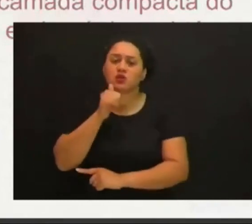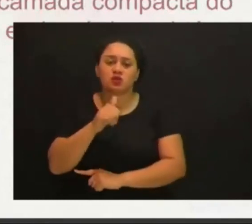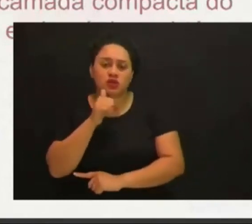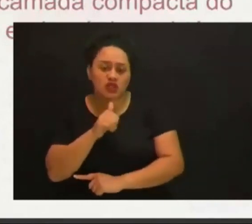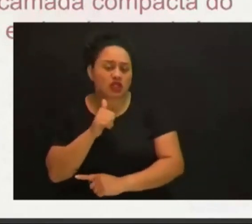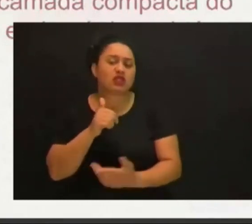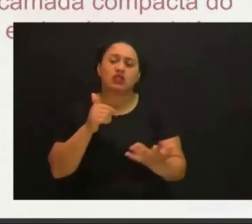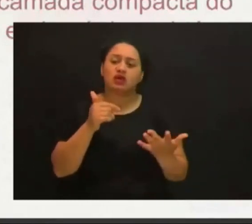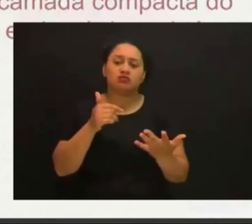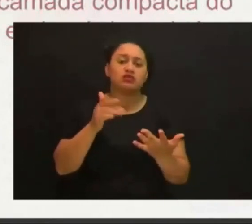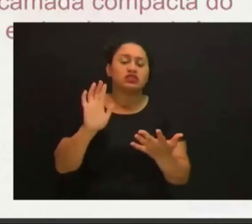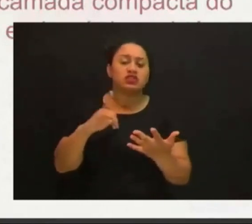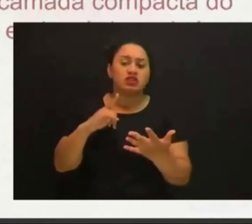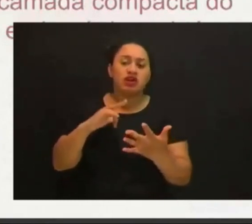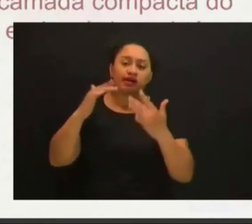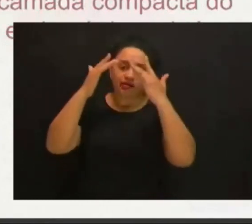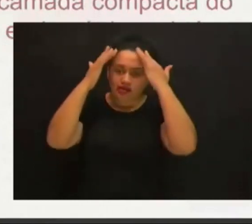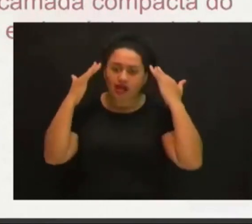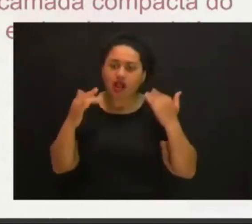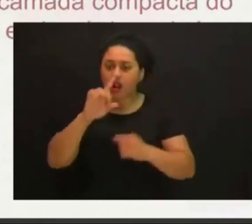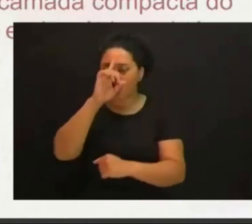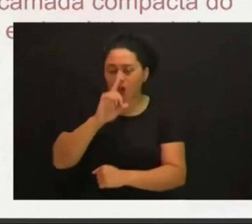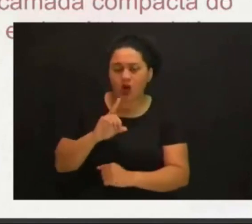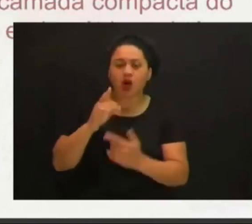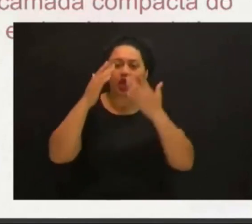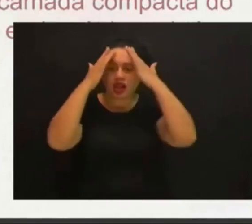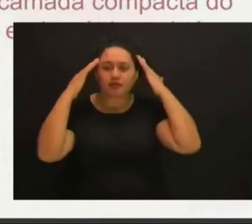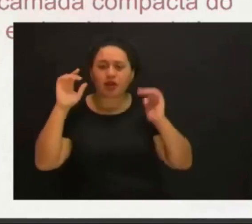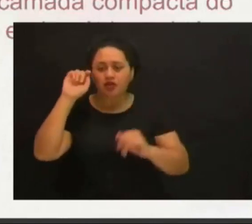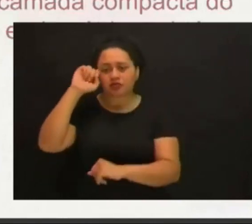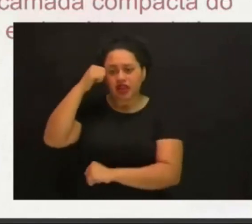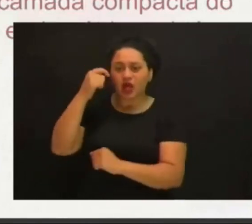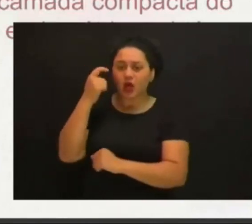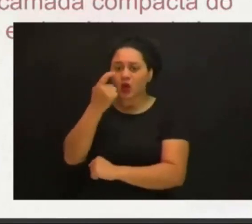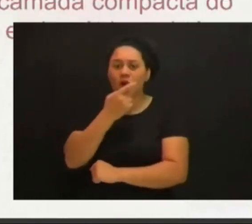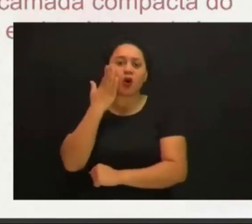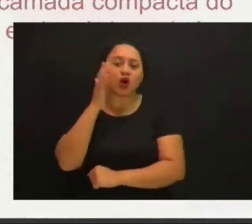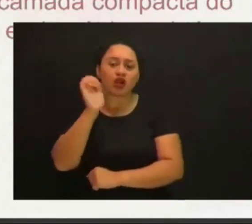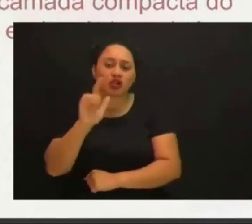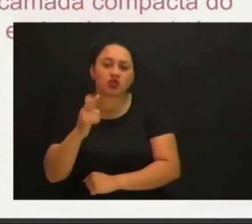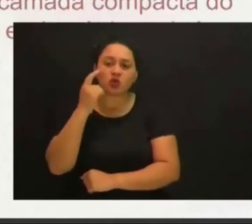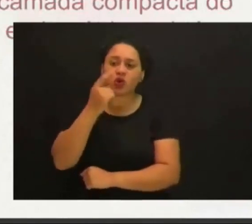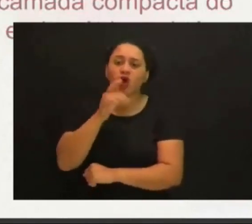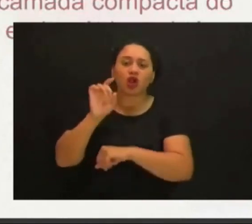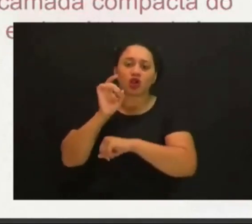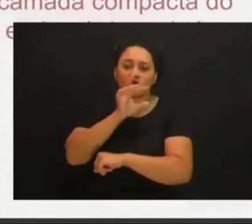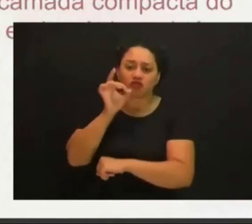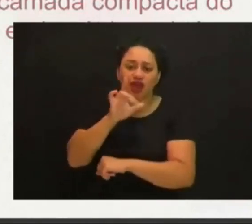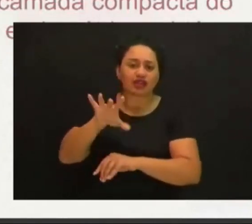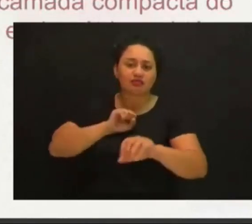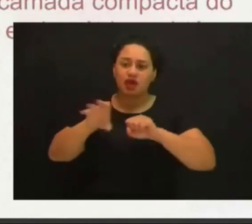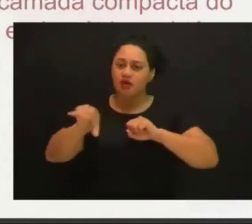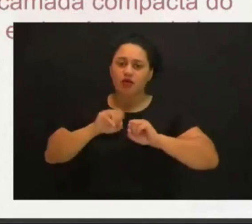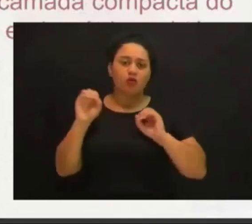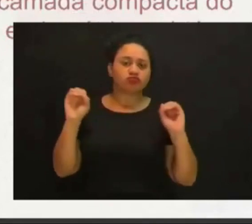se vai ter cabelo loiro, se vai ter cabelo preto, se terá olhos azuis, olhos verdes, não há ganho nenhum em